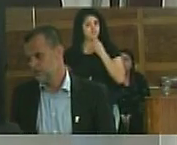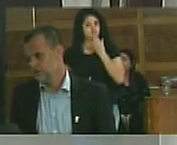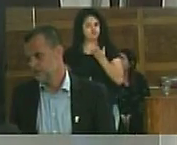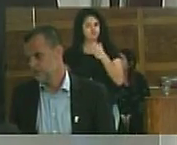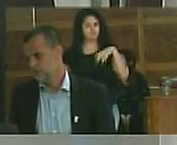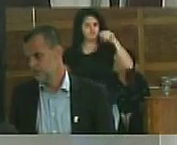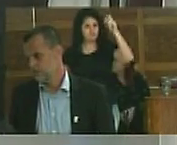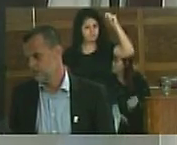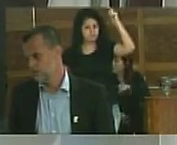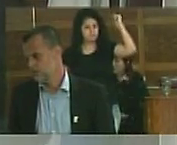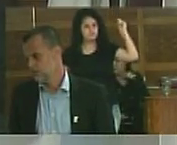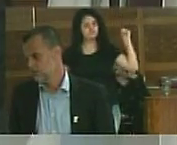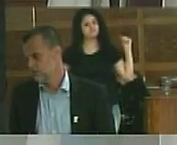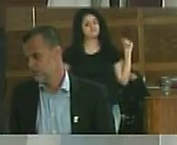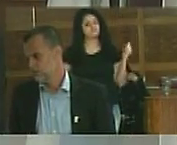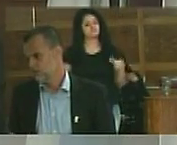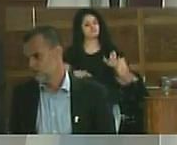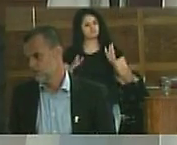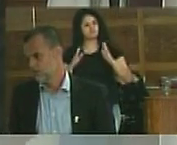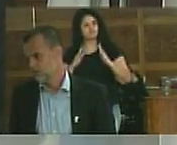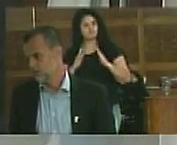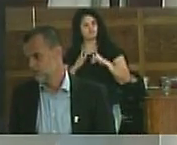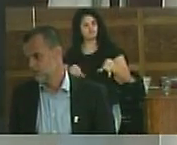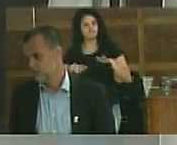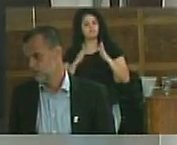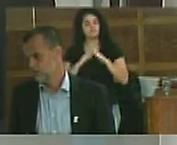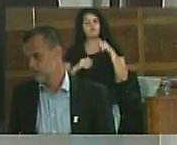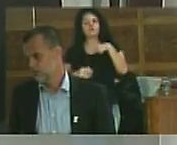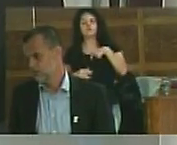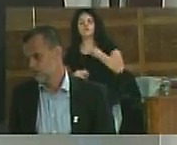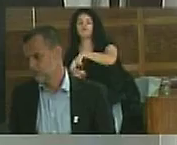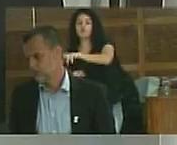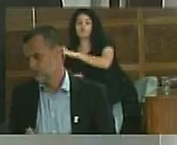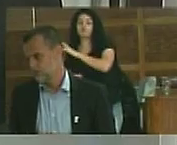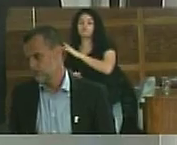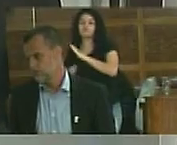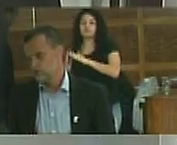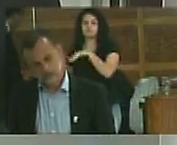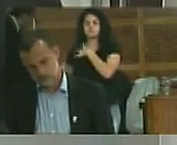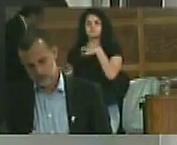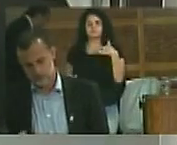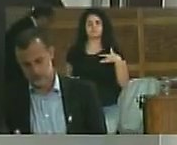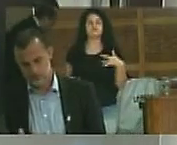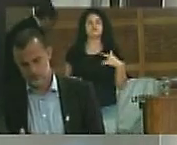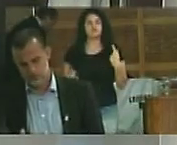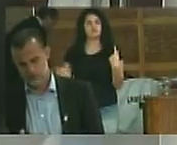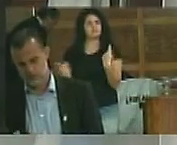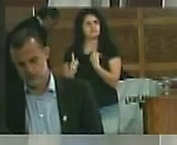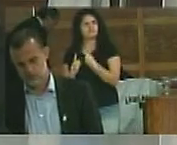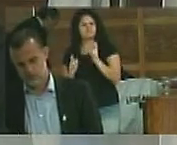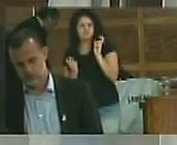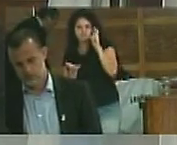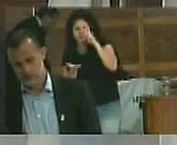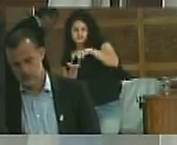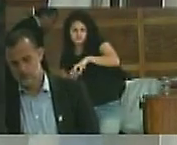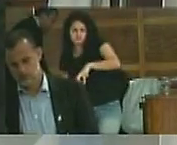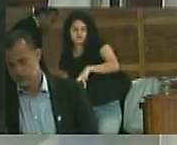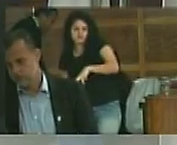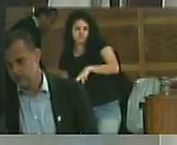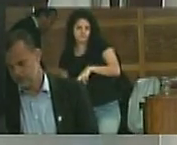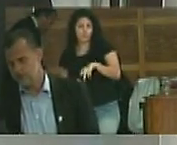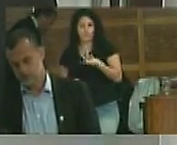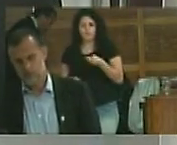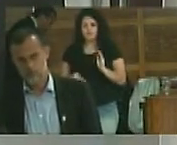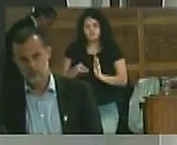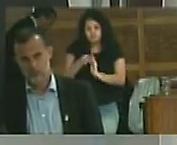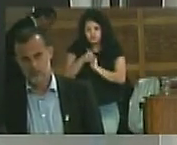antiga. Os moradores, quando vão no posto de saúde do Camorim, eles chegam bem cedo e, às vezes, até de madrugada